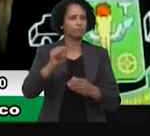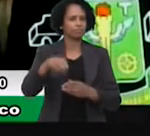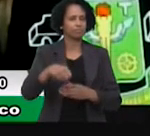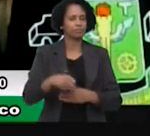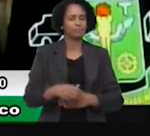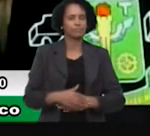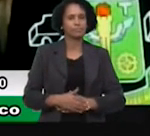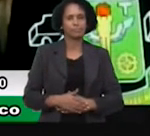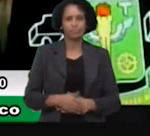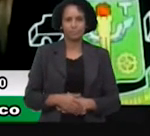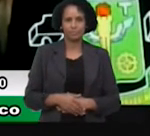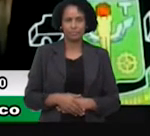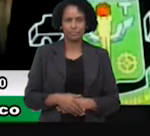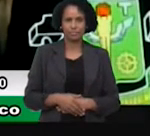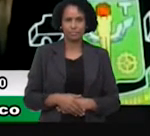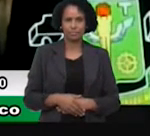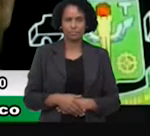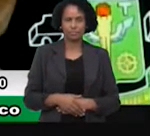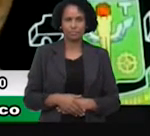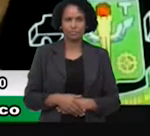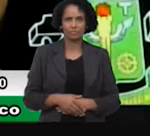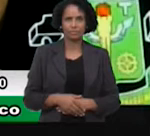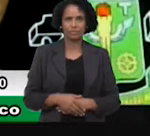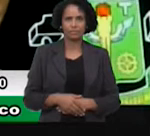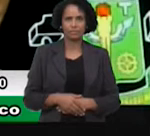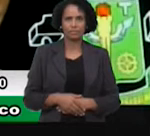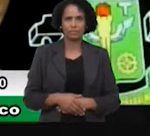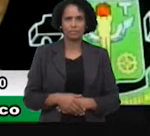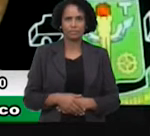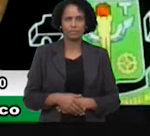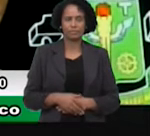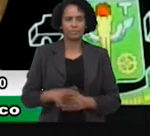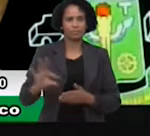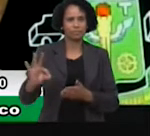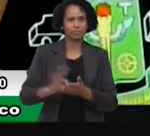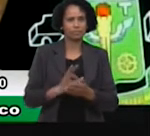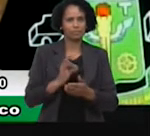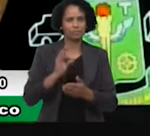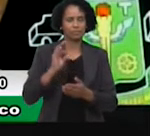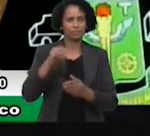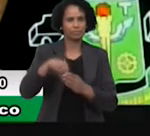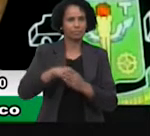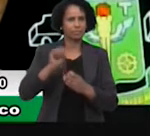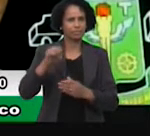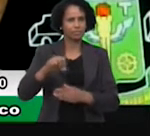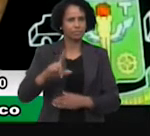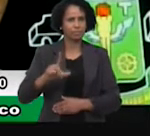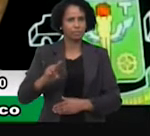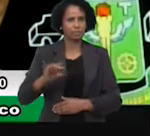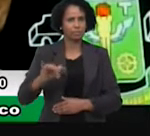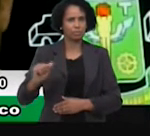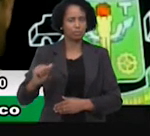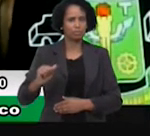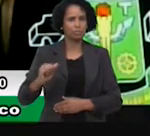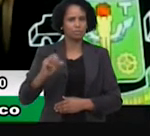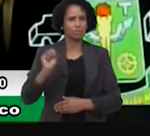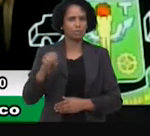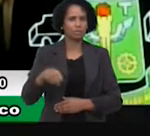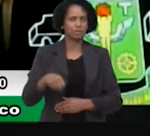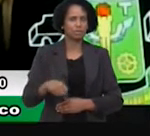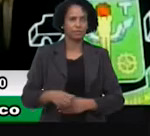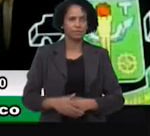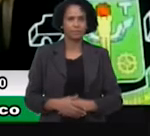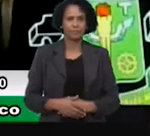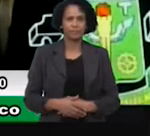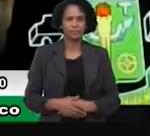Paula. Vereador novo Ricardo, vereador voto sim. Registrado o voto do novo vereador Lúcia, como voto sim. Novo